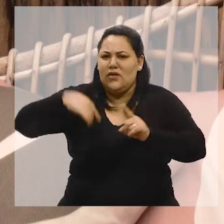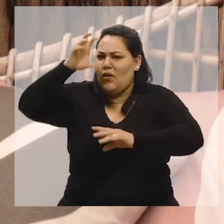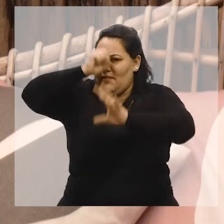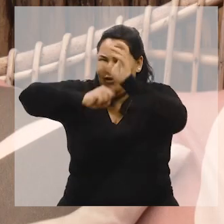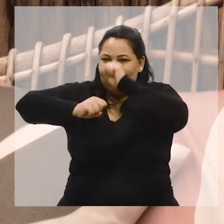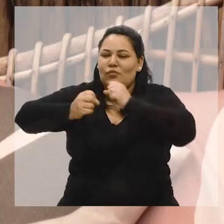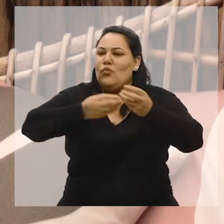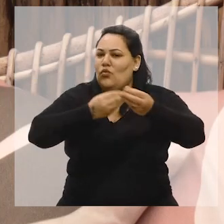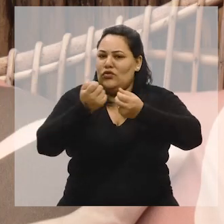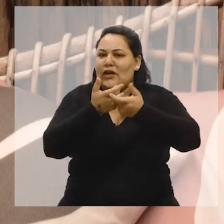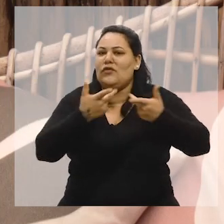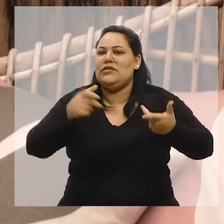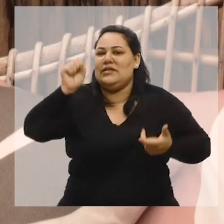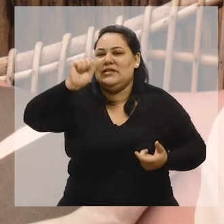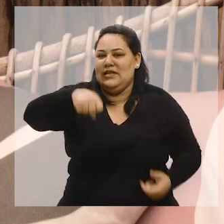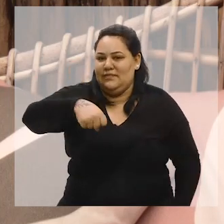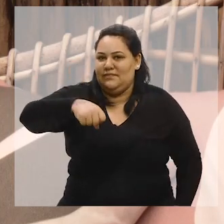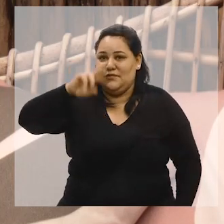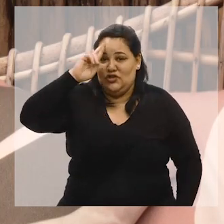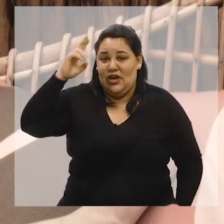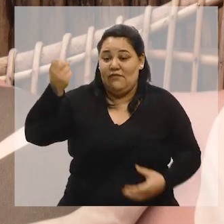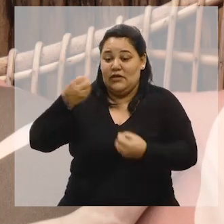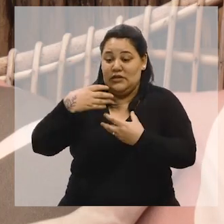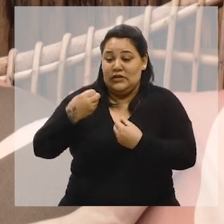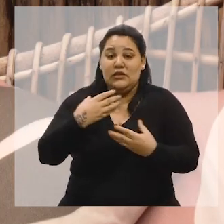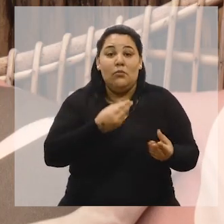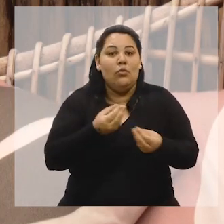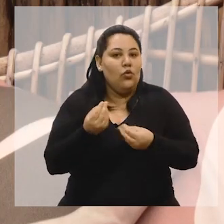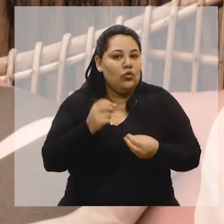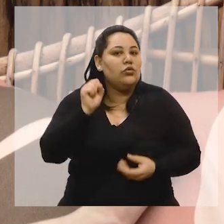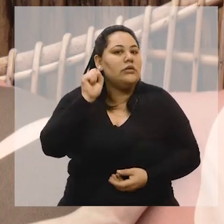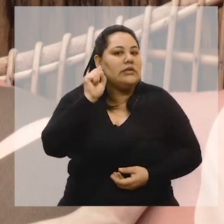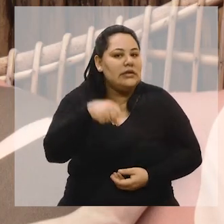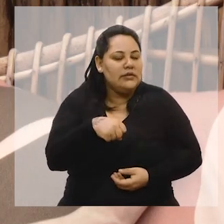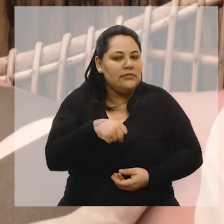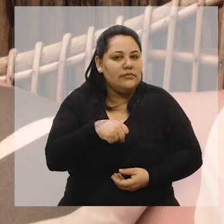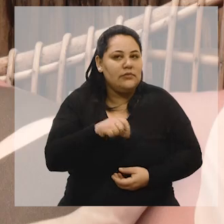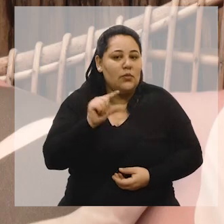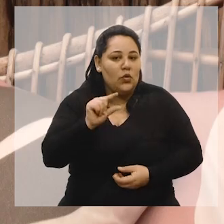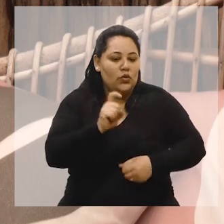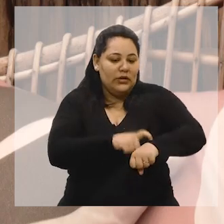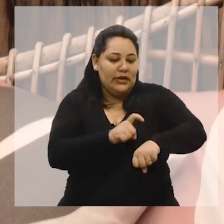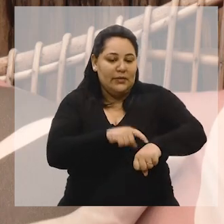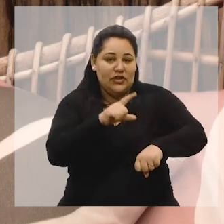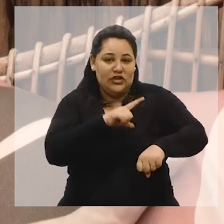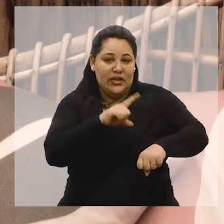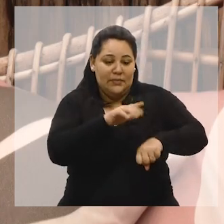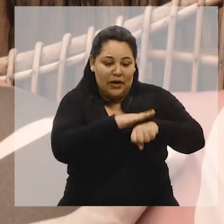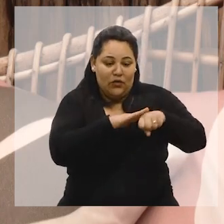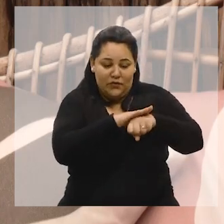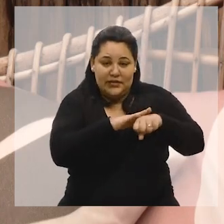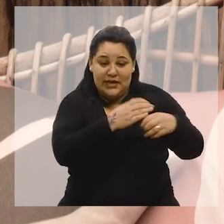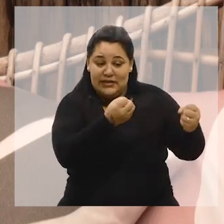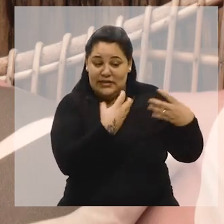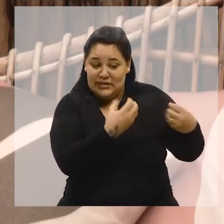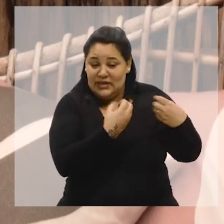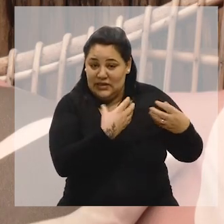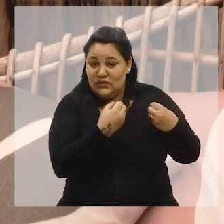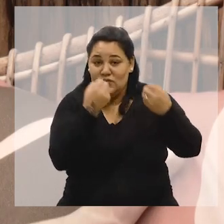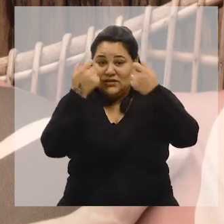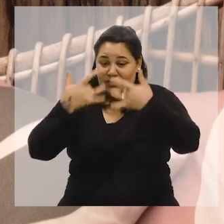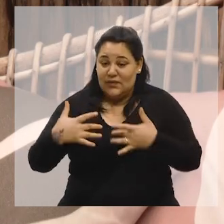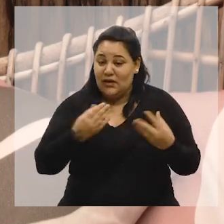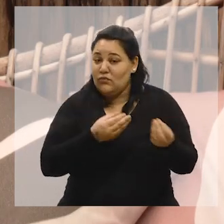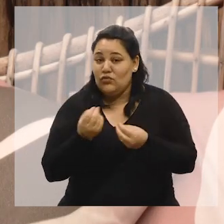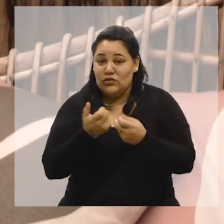Mas eu aprendi muita coisa lá. Os chefes nos ensinam muito, nos pequenos tempos que a gente tem para conversar com eles. Eles nos